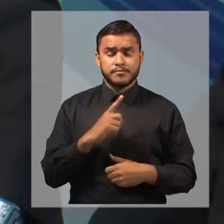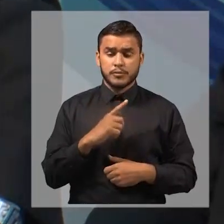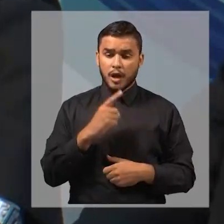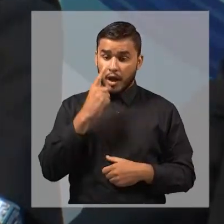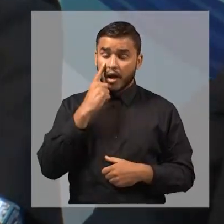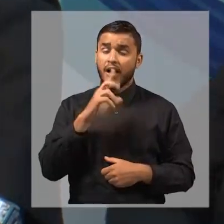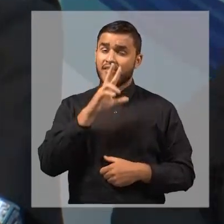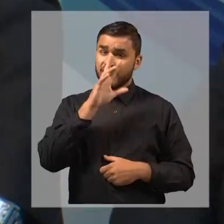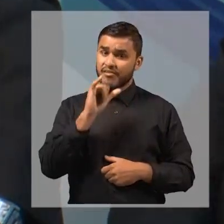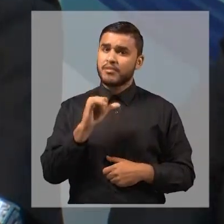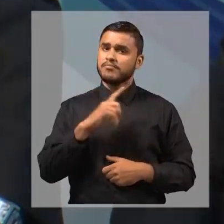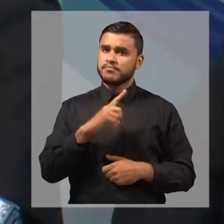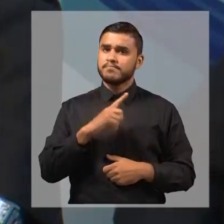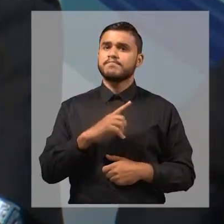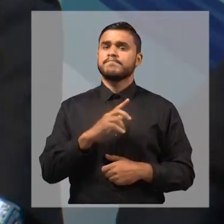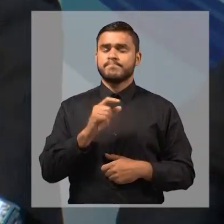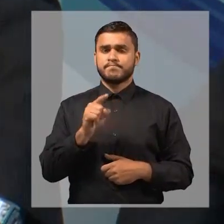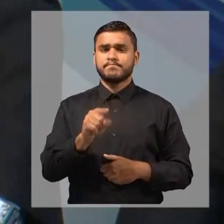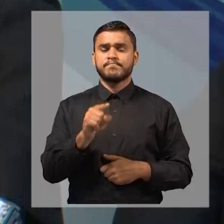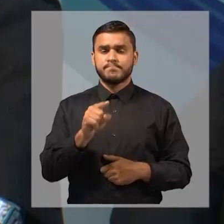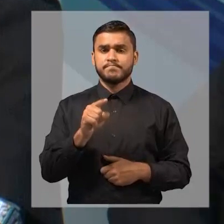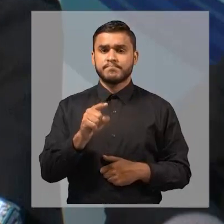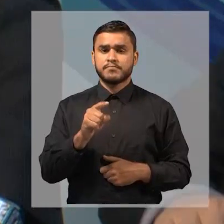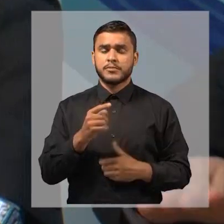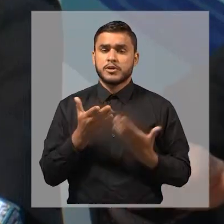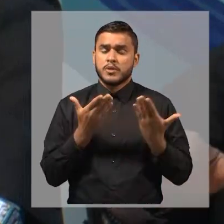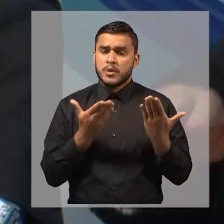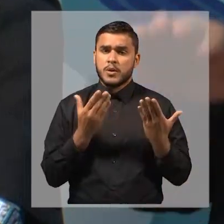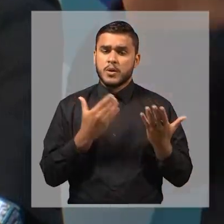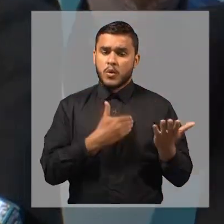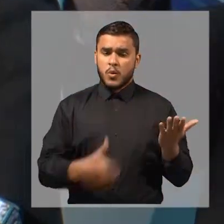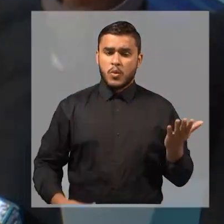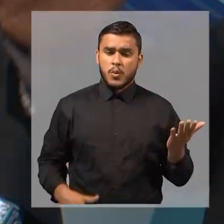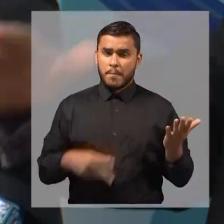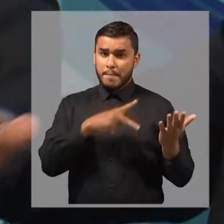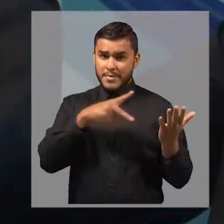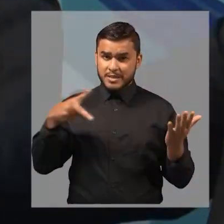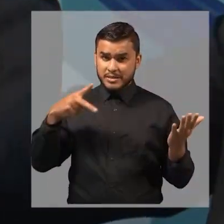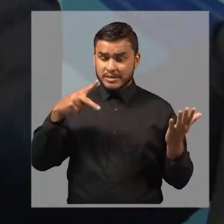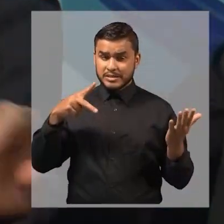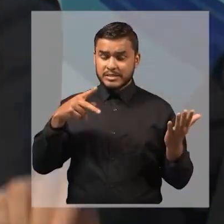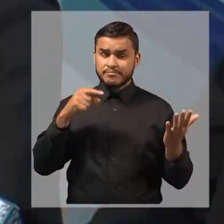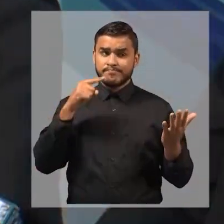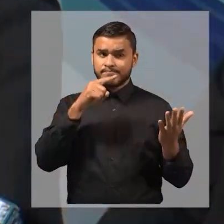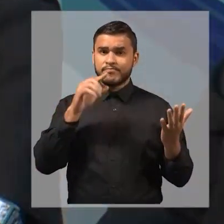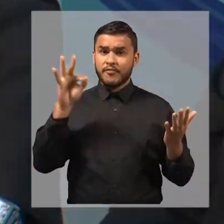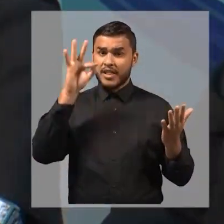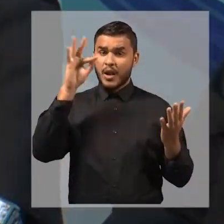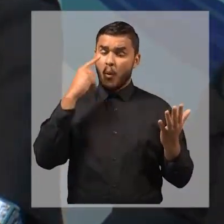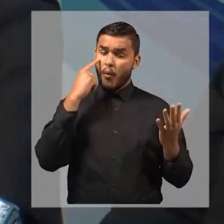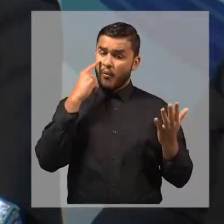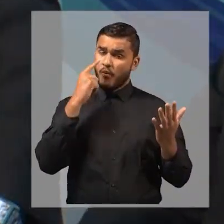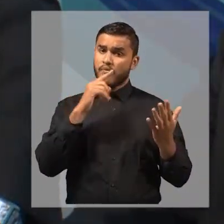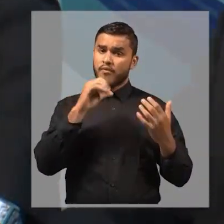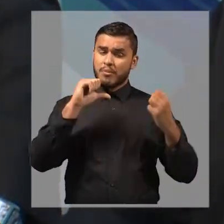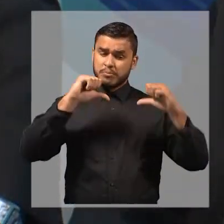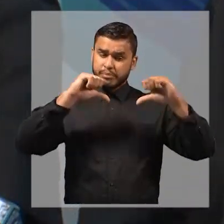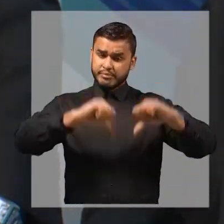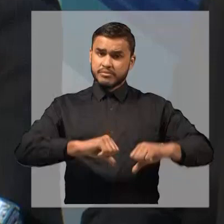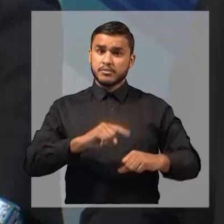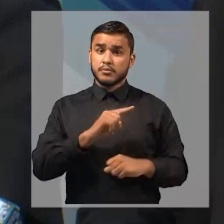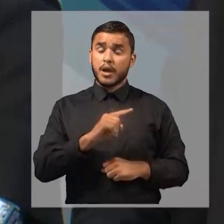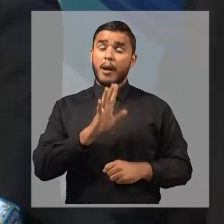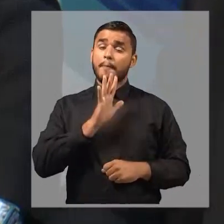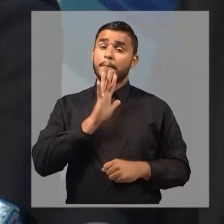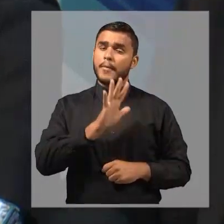né? Que a partir daquele momento havia uma tendência do governo descer a ladeira, né? Mas você